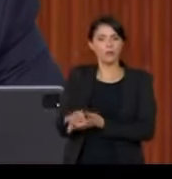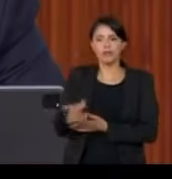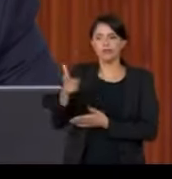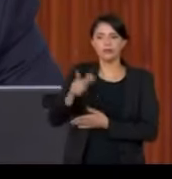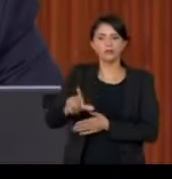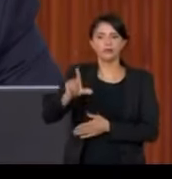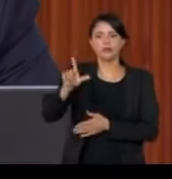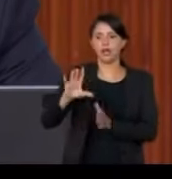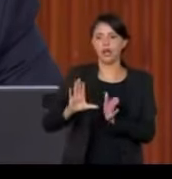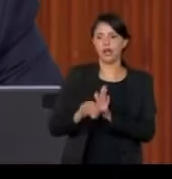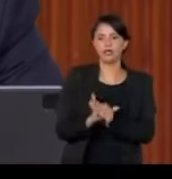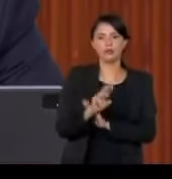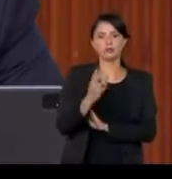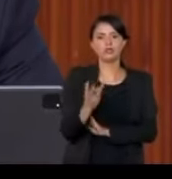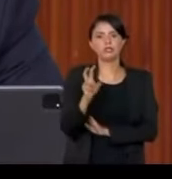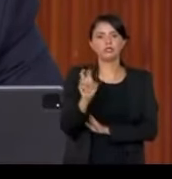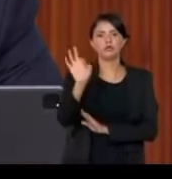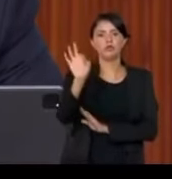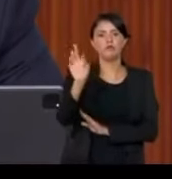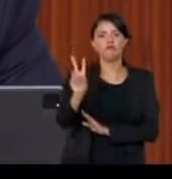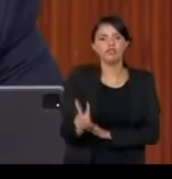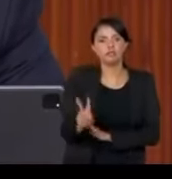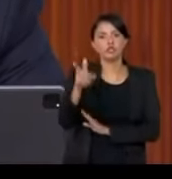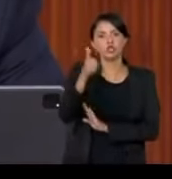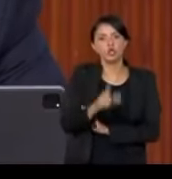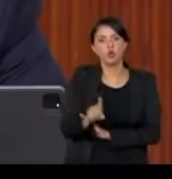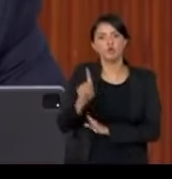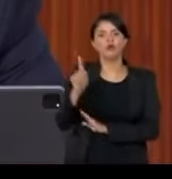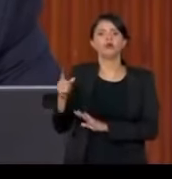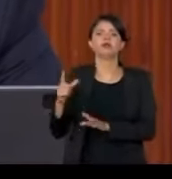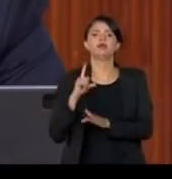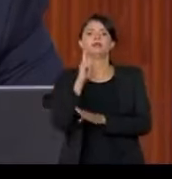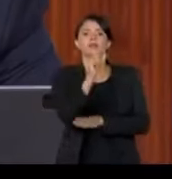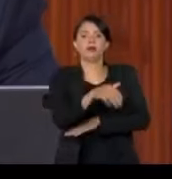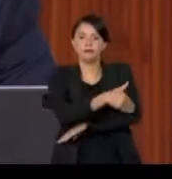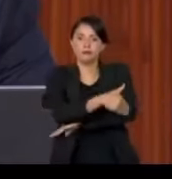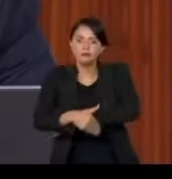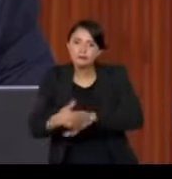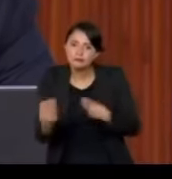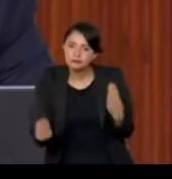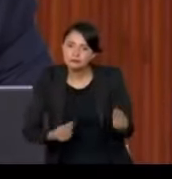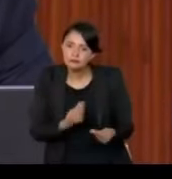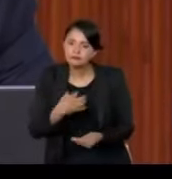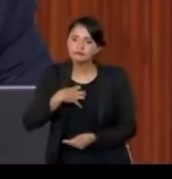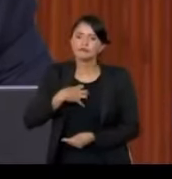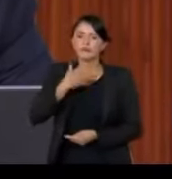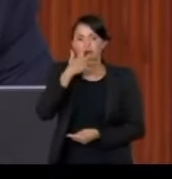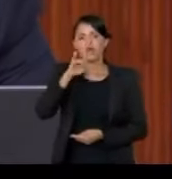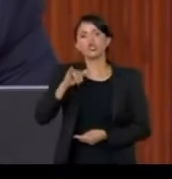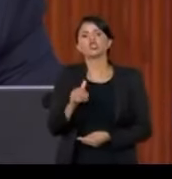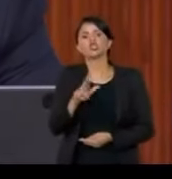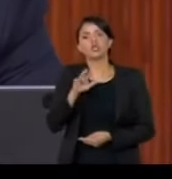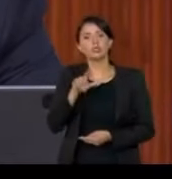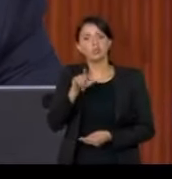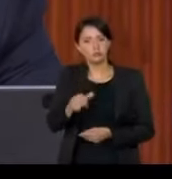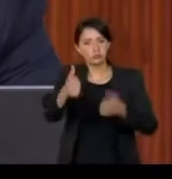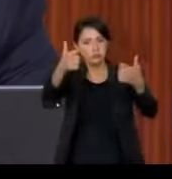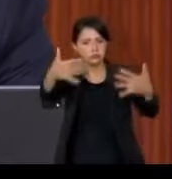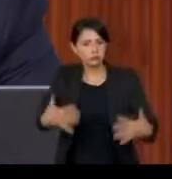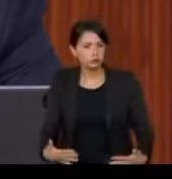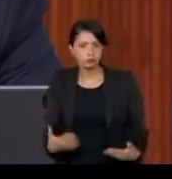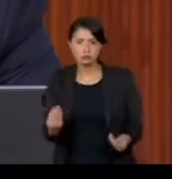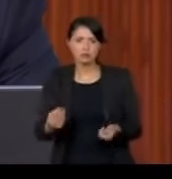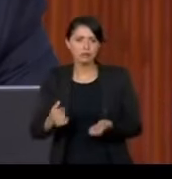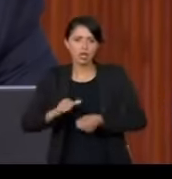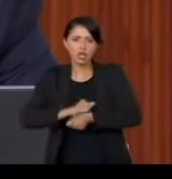celular 35 vezes e ele vai para a rua. Então não é aí dá a sensação que o Jerônimo colocou aqui de ficar